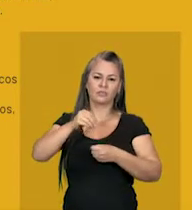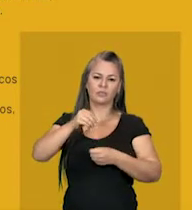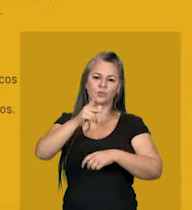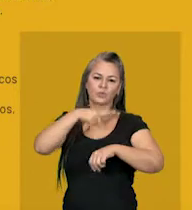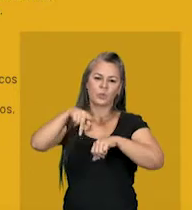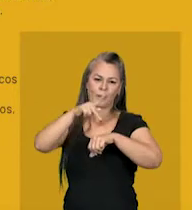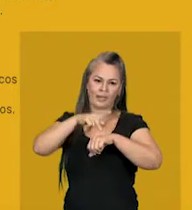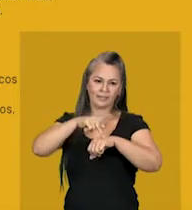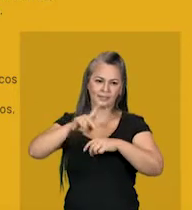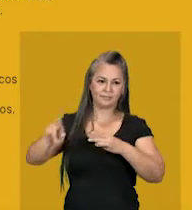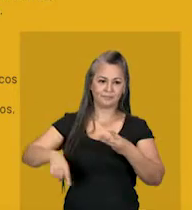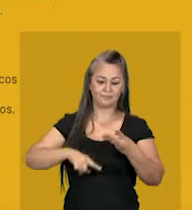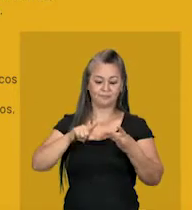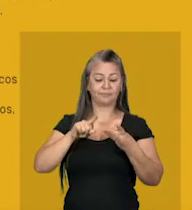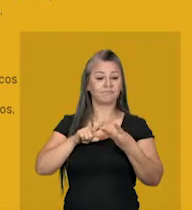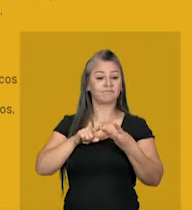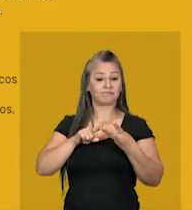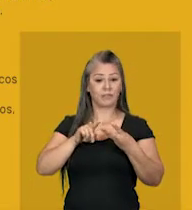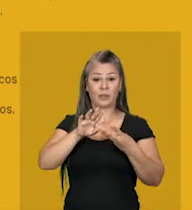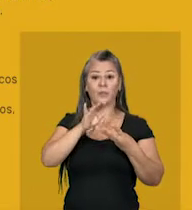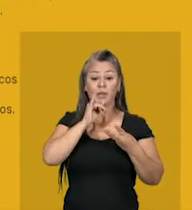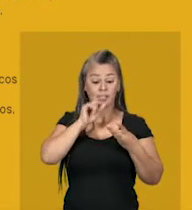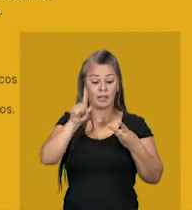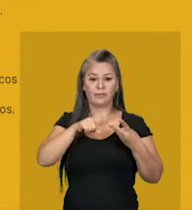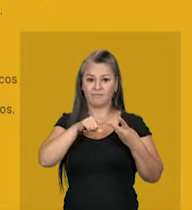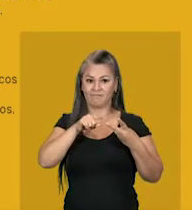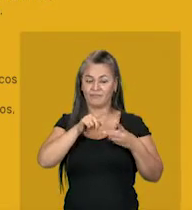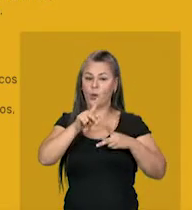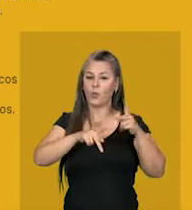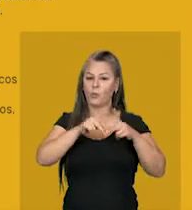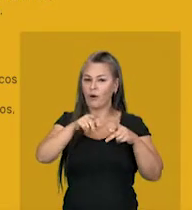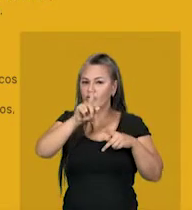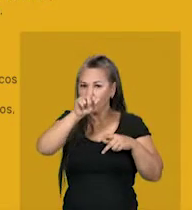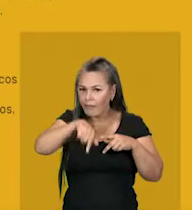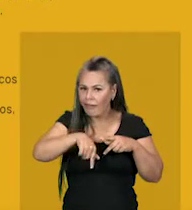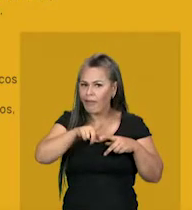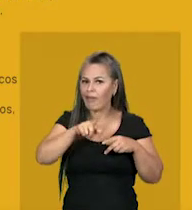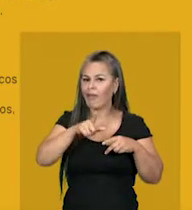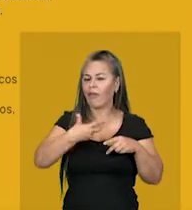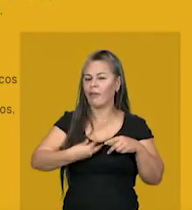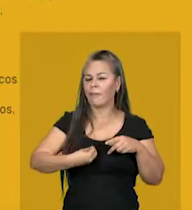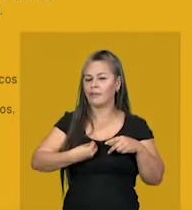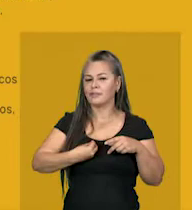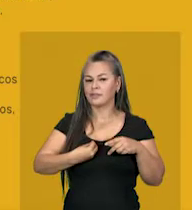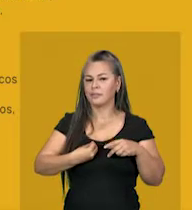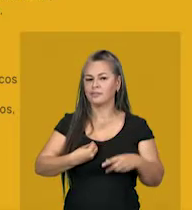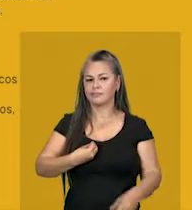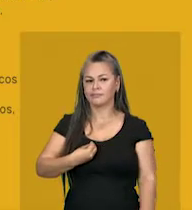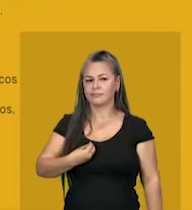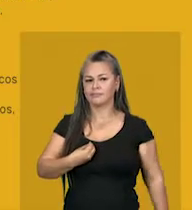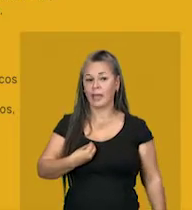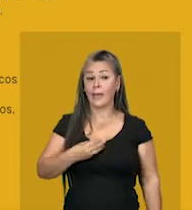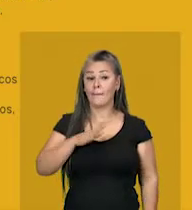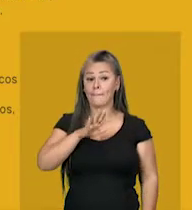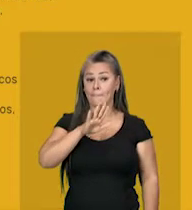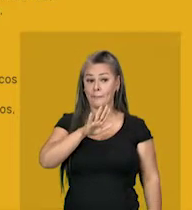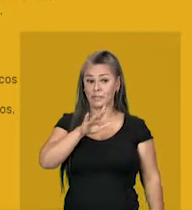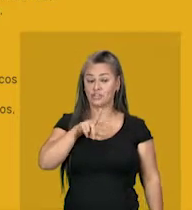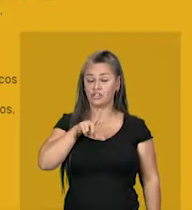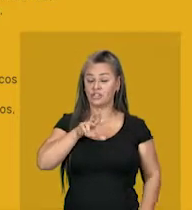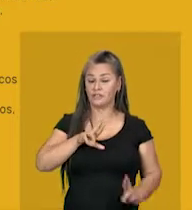faz parte do Estado, inclusive é a origem do Estado, né? Aqui a gente vai fazer uma distinção rápida entre população e